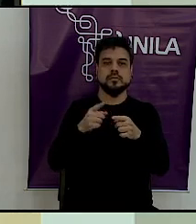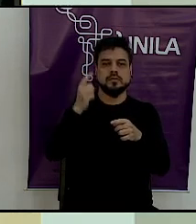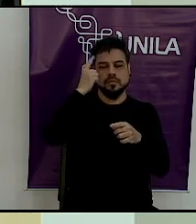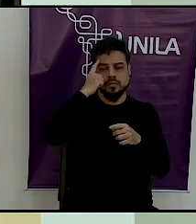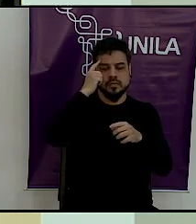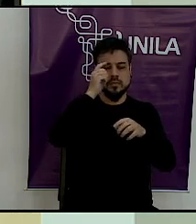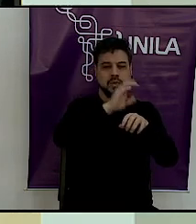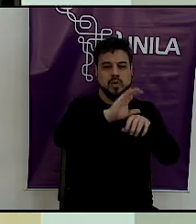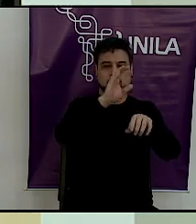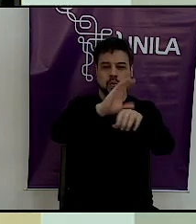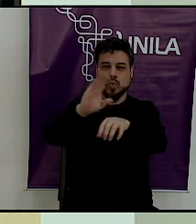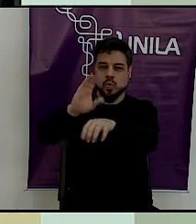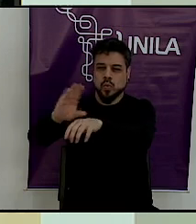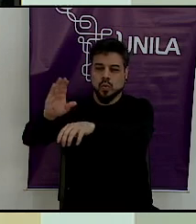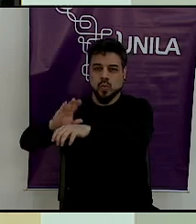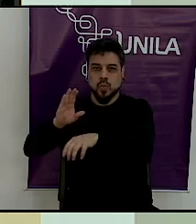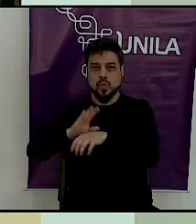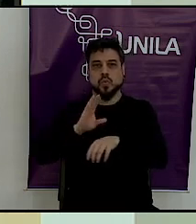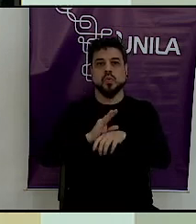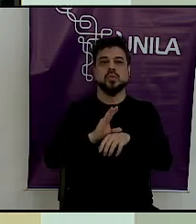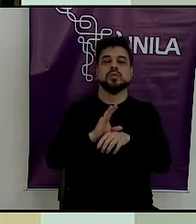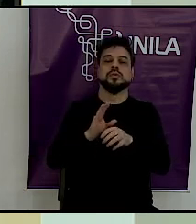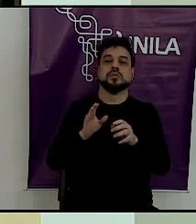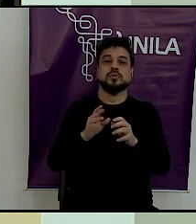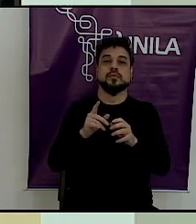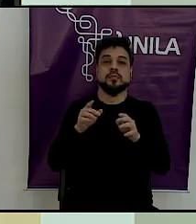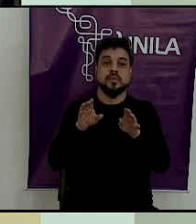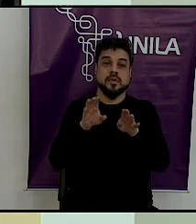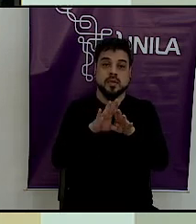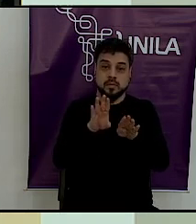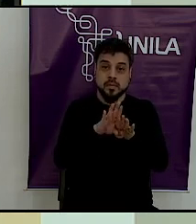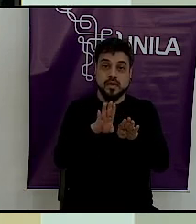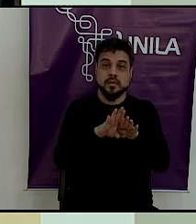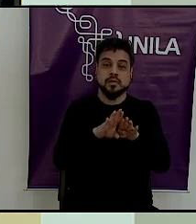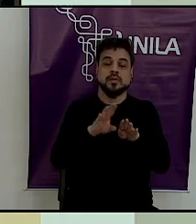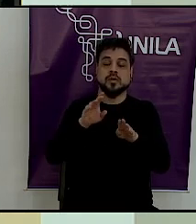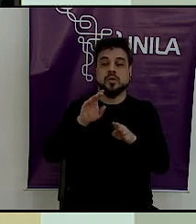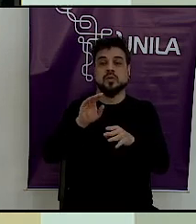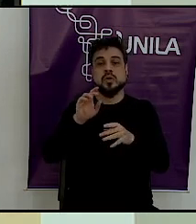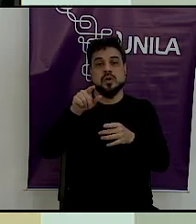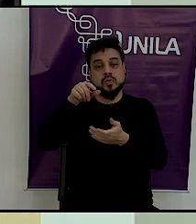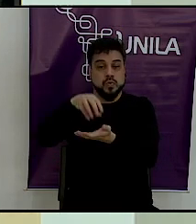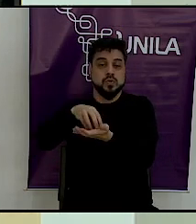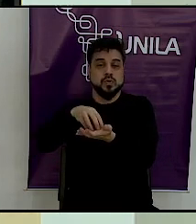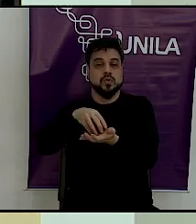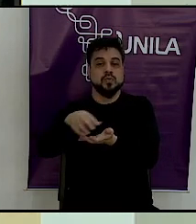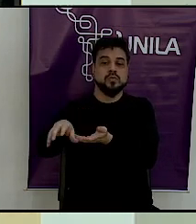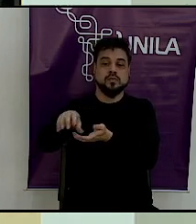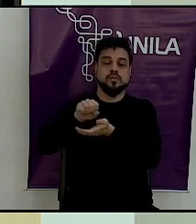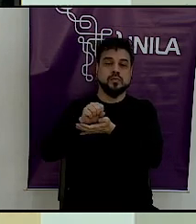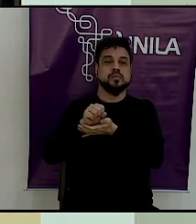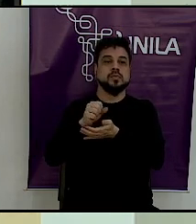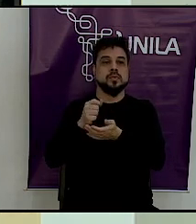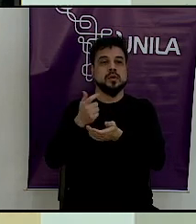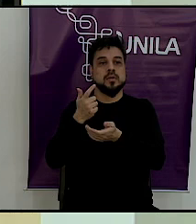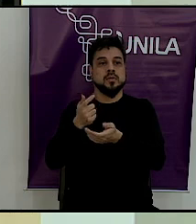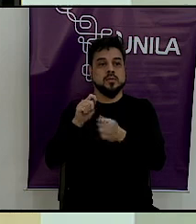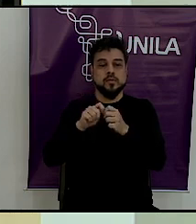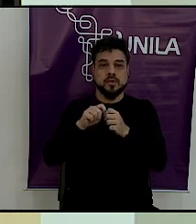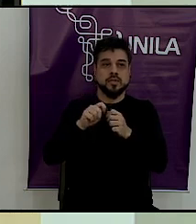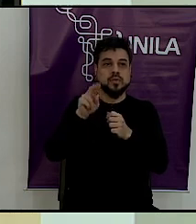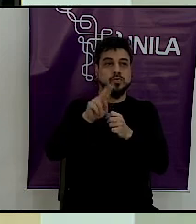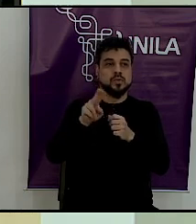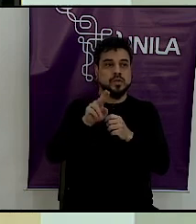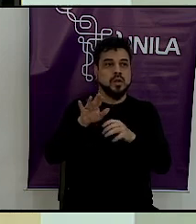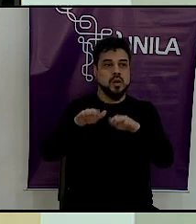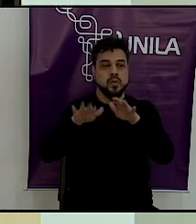de graduação e pós-graduação, esse dinheiro acaba indo também para o instituto executar. Então, ele também, podemos dizer